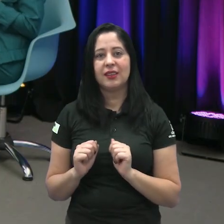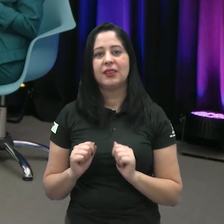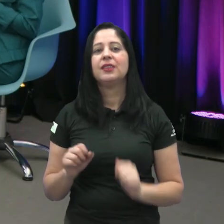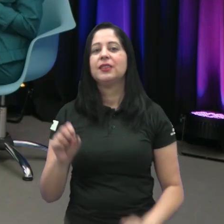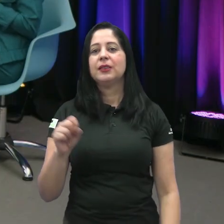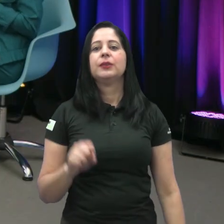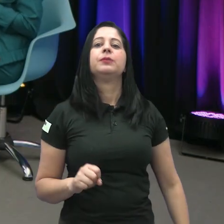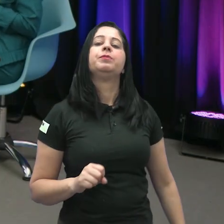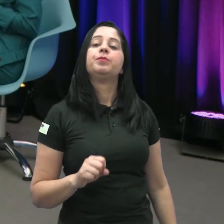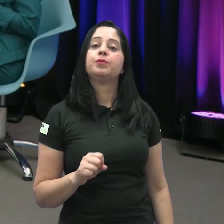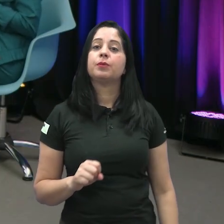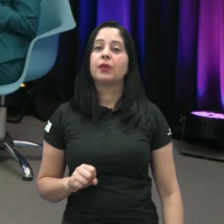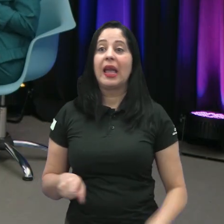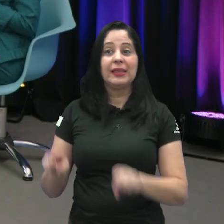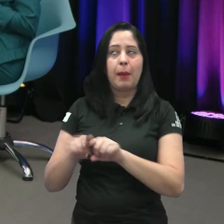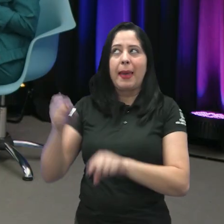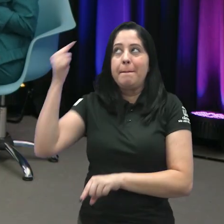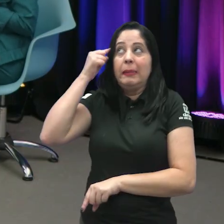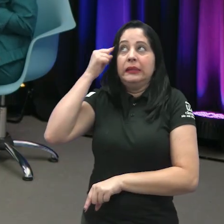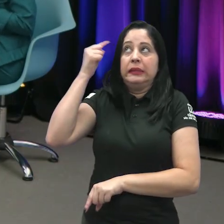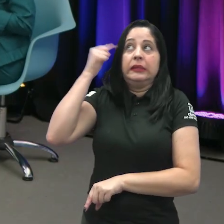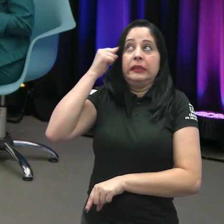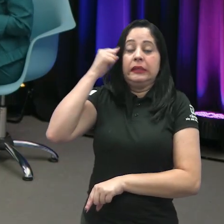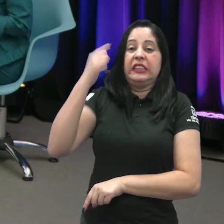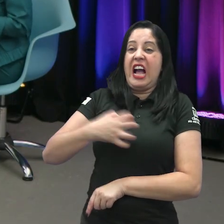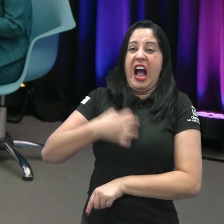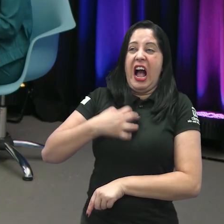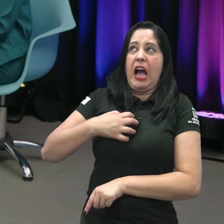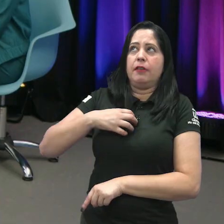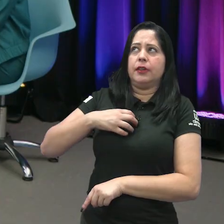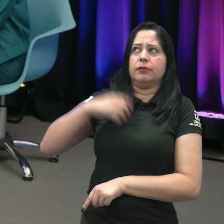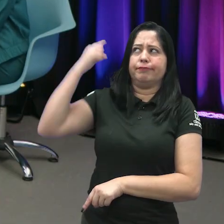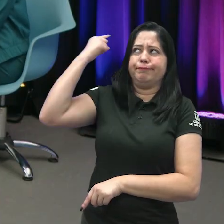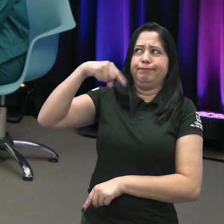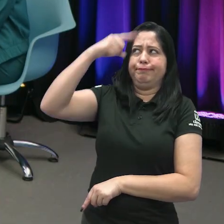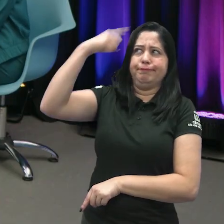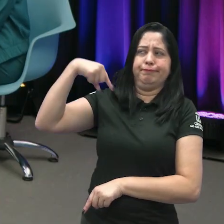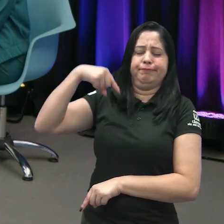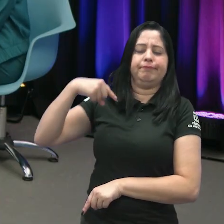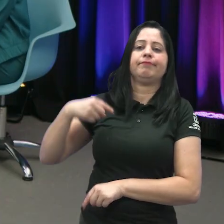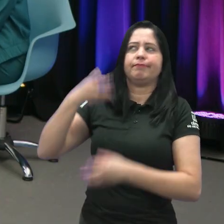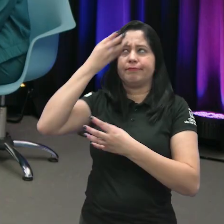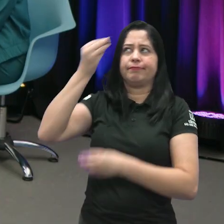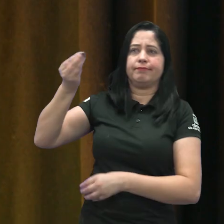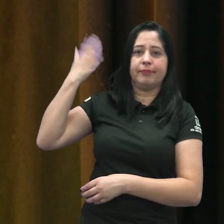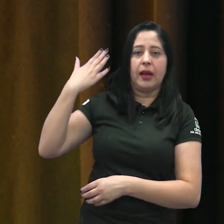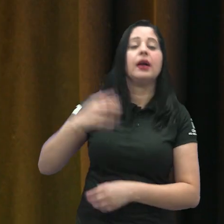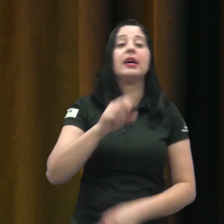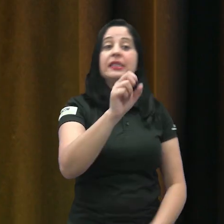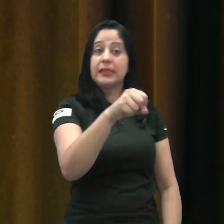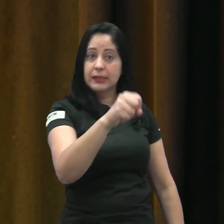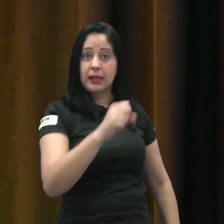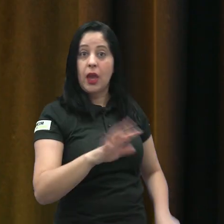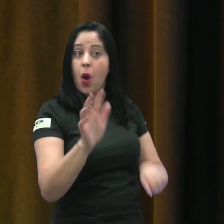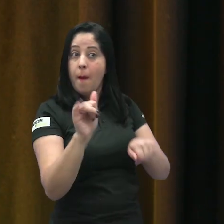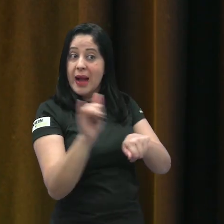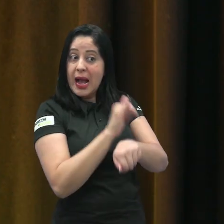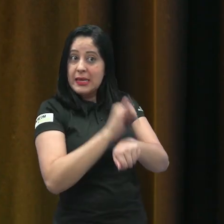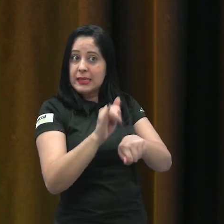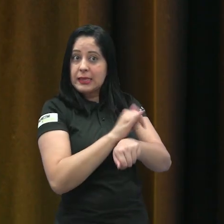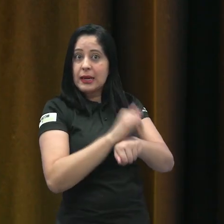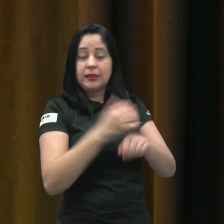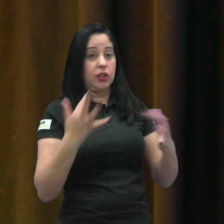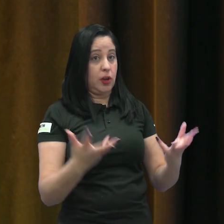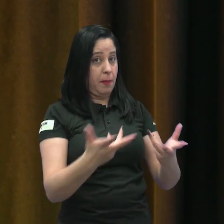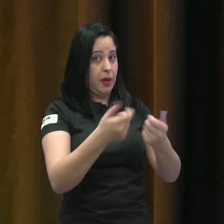receber. Exatamente. Né? Cancelar os nossos pensamentos, Cancelar né, Regi? os nossos pensamentos ajuda muito, é uma técnica extraordinária. E aí